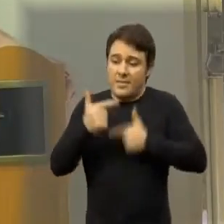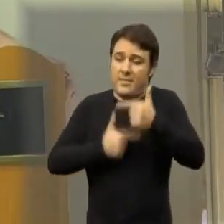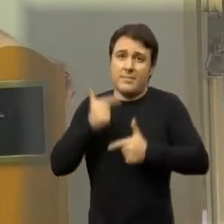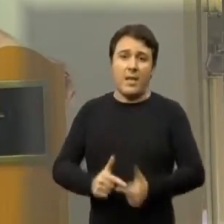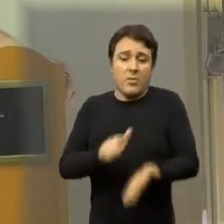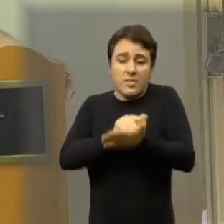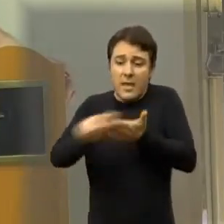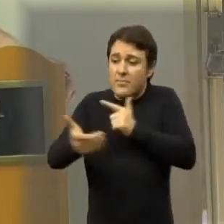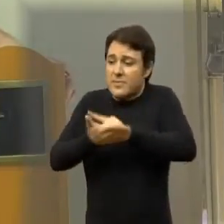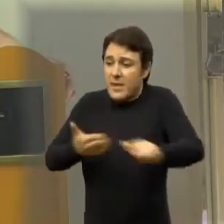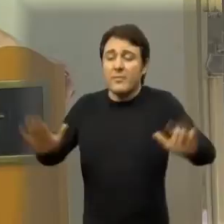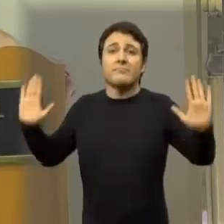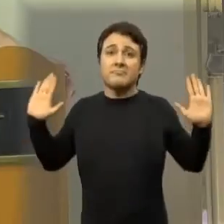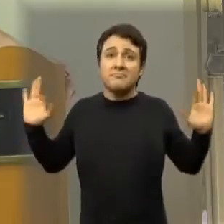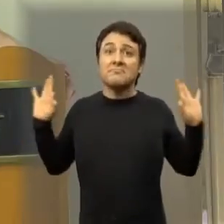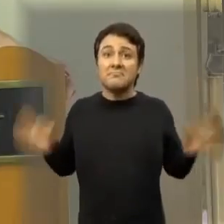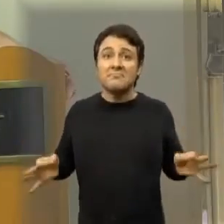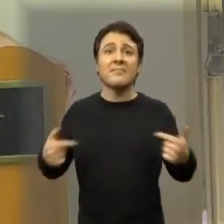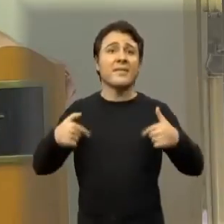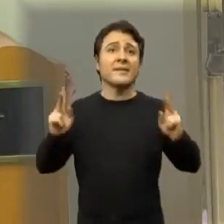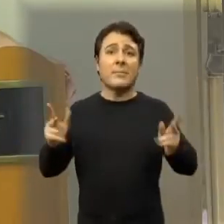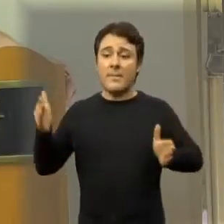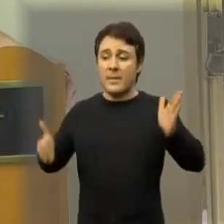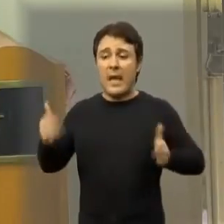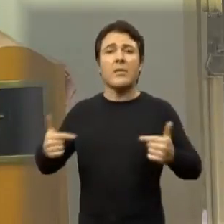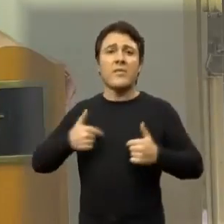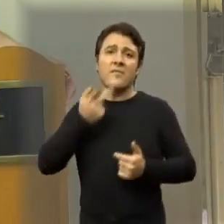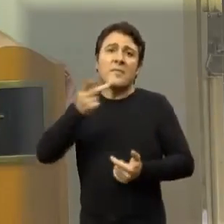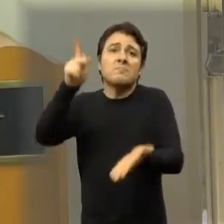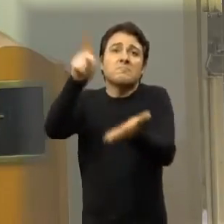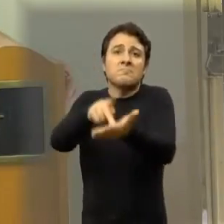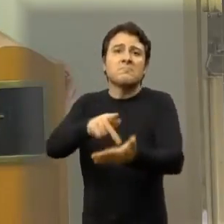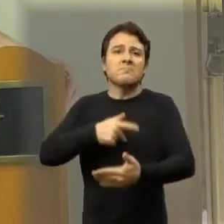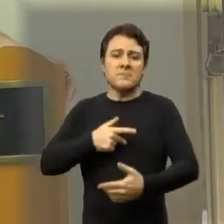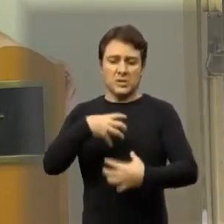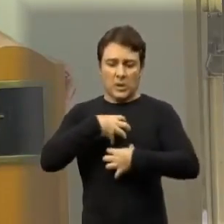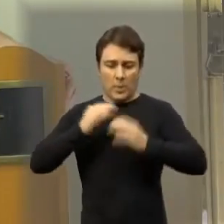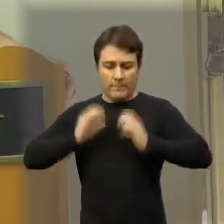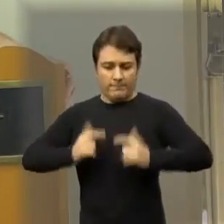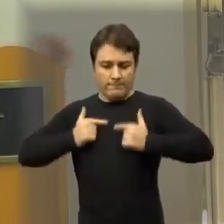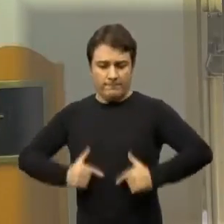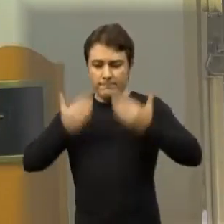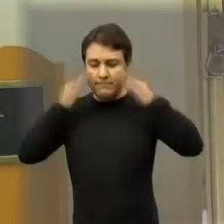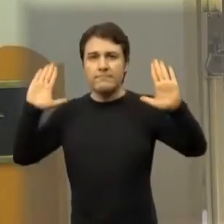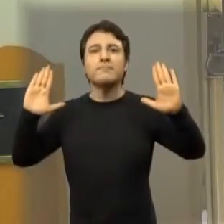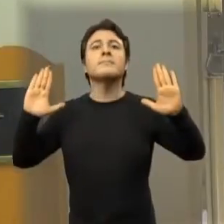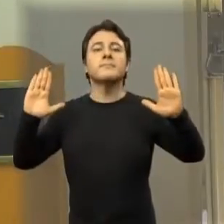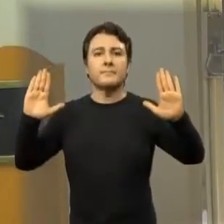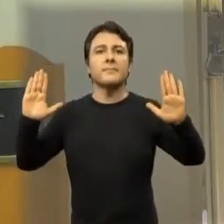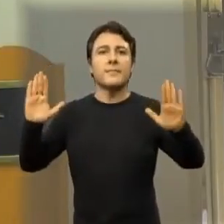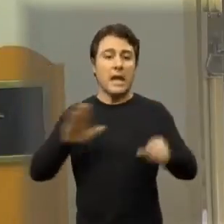mais importante, sempre pautei meus mandatos com a verdade, lisura e transparência. A